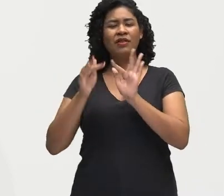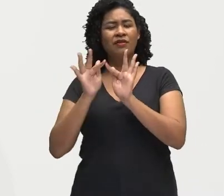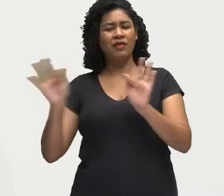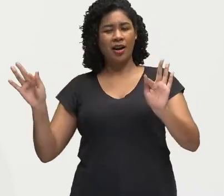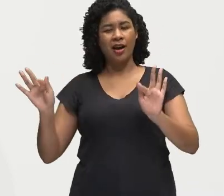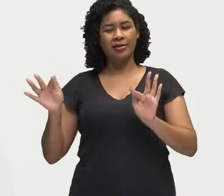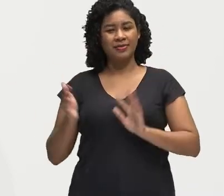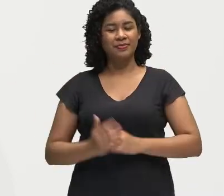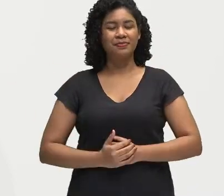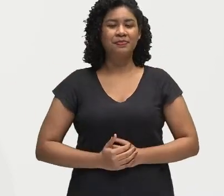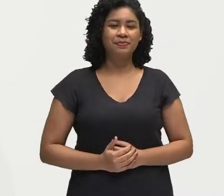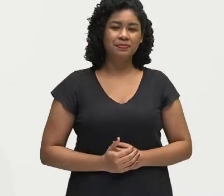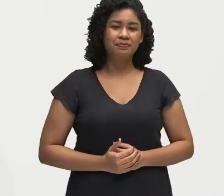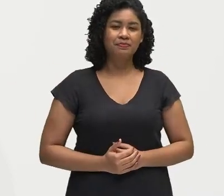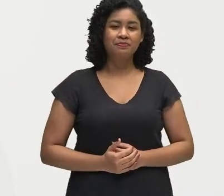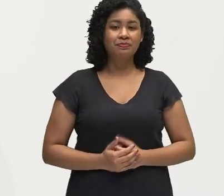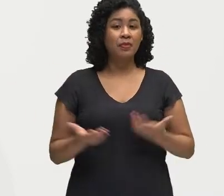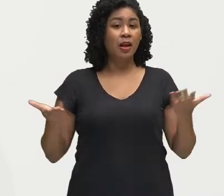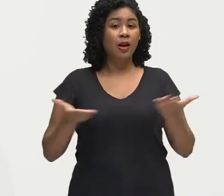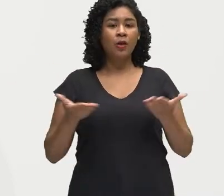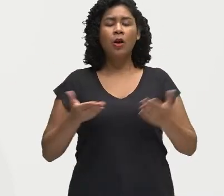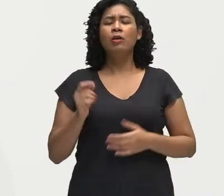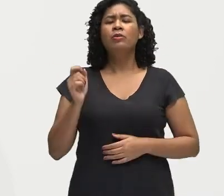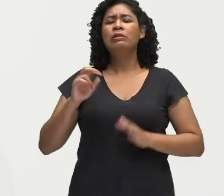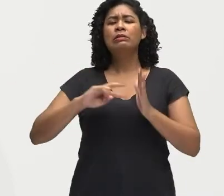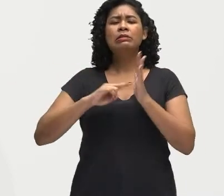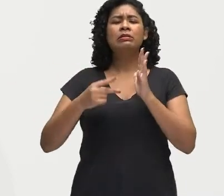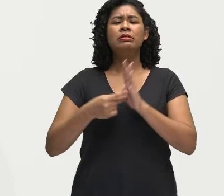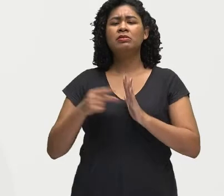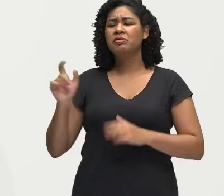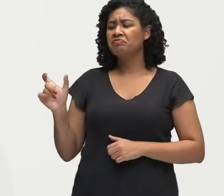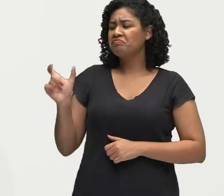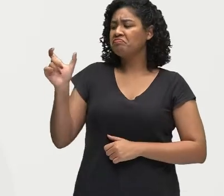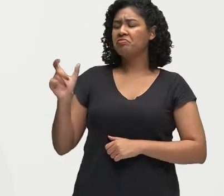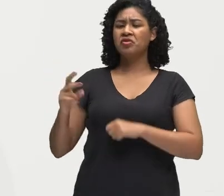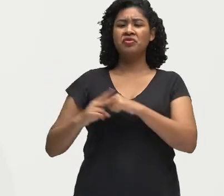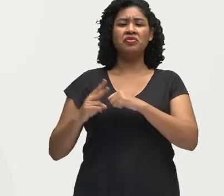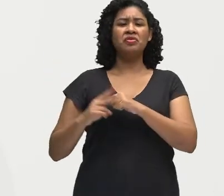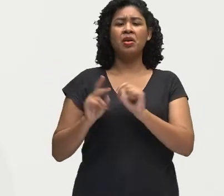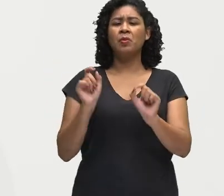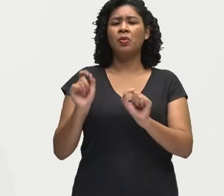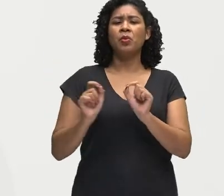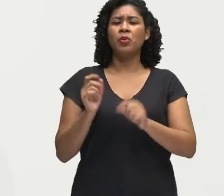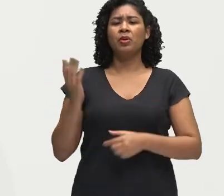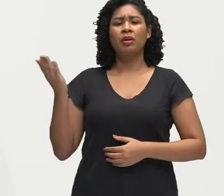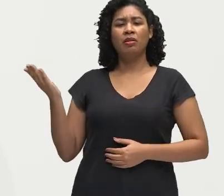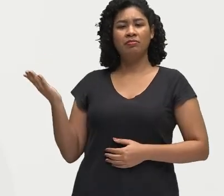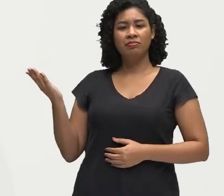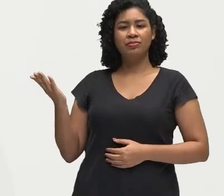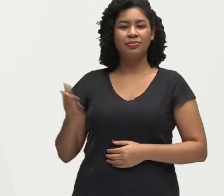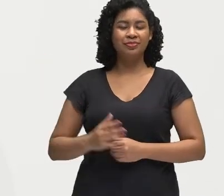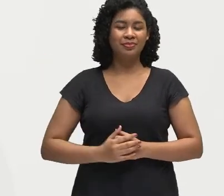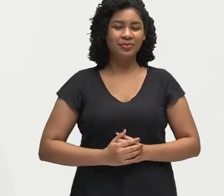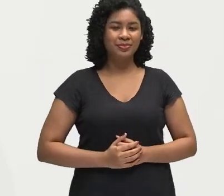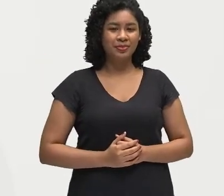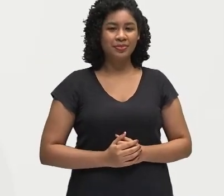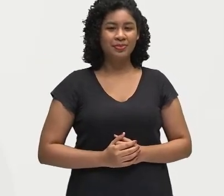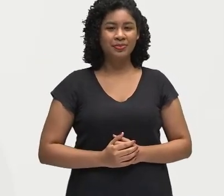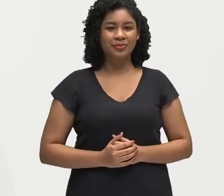ver então aqui comigo que verbos são esses aí que o Pedro utilizou, né, para fazer o comentário sobre as pessoas na Austrália,